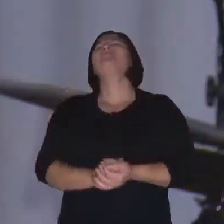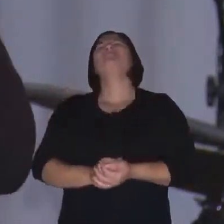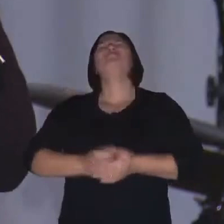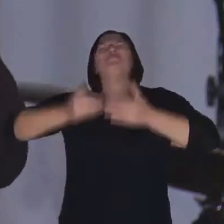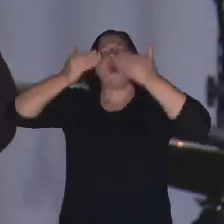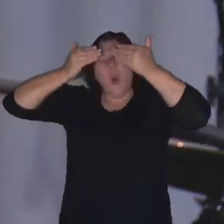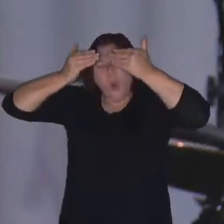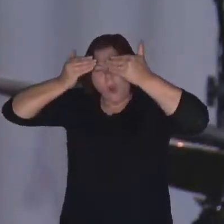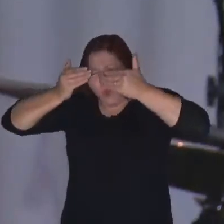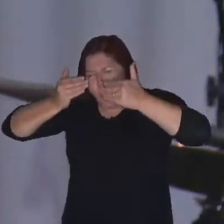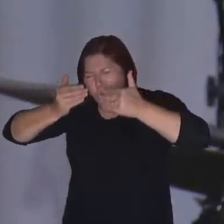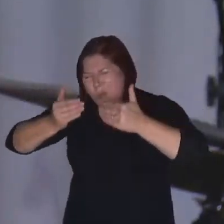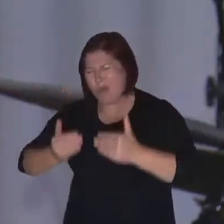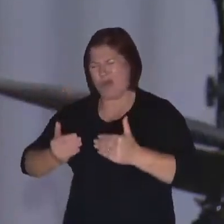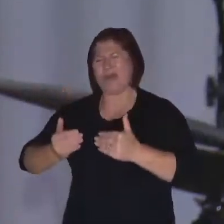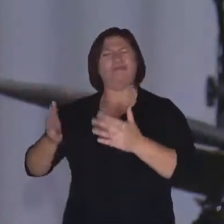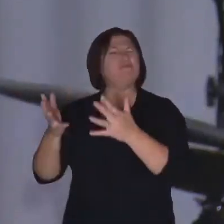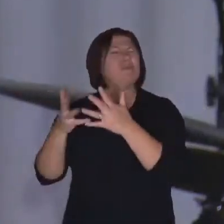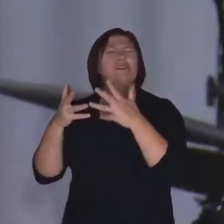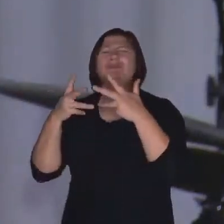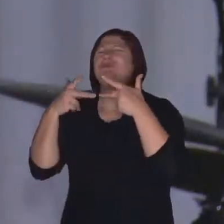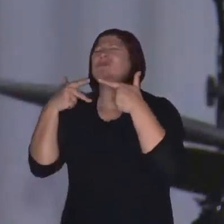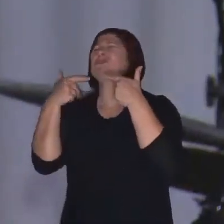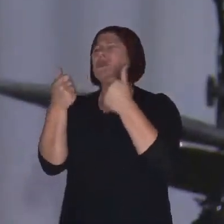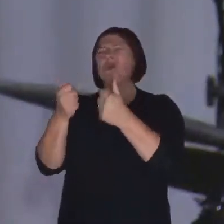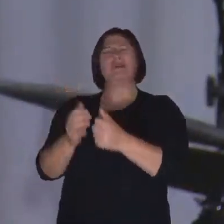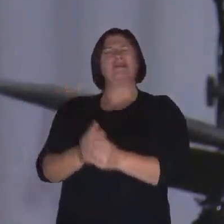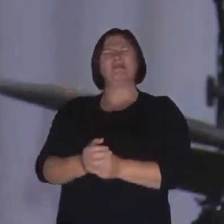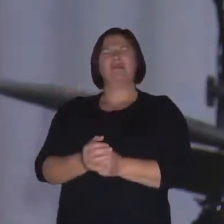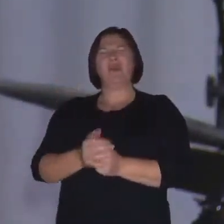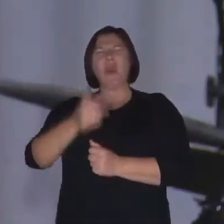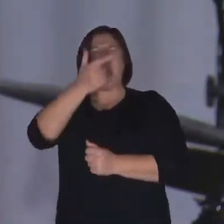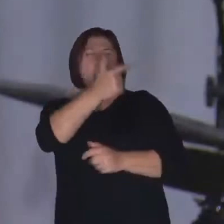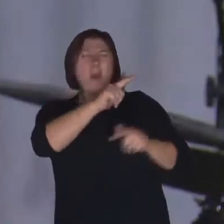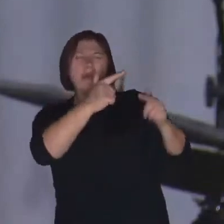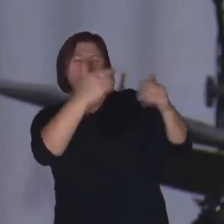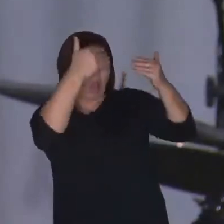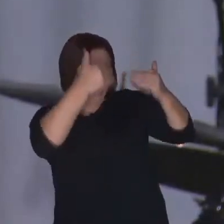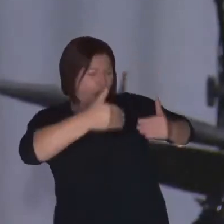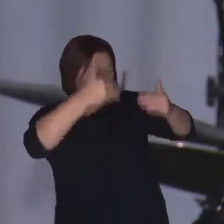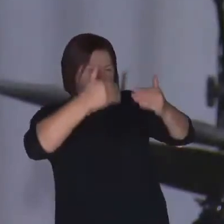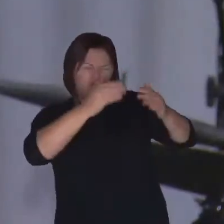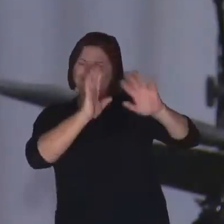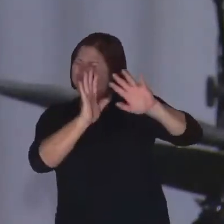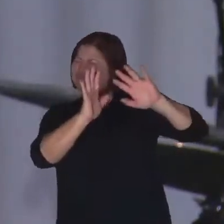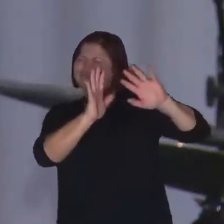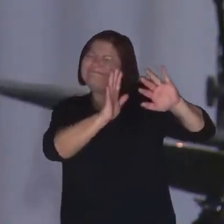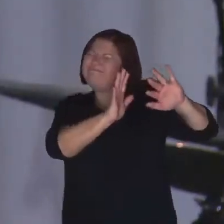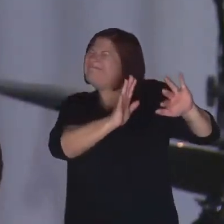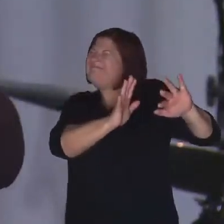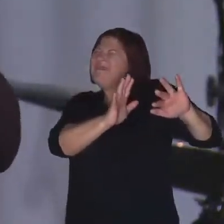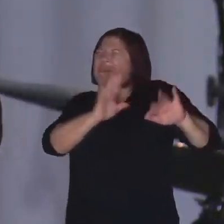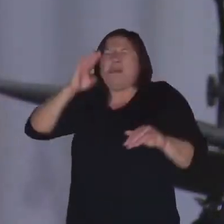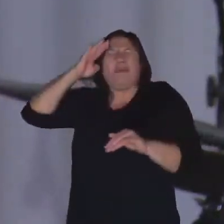honra maior e melhor para um ser humano do que ser um portador do teu evangelho, seja como pastor, ou seja como um